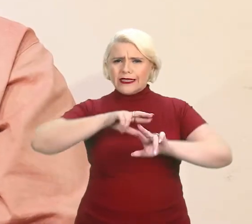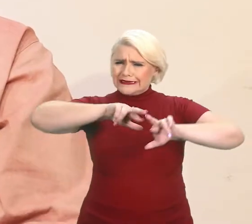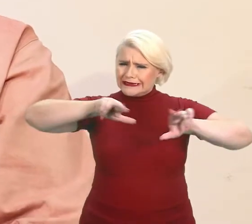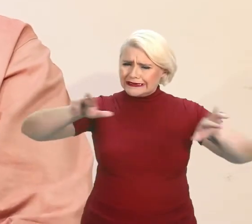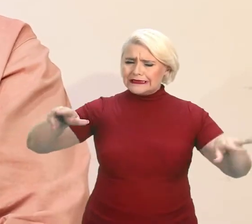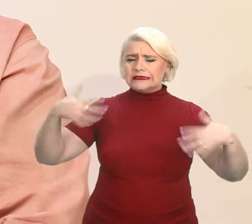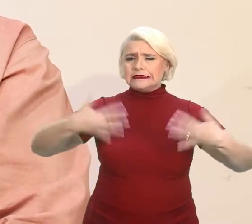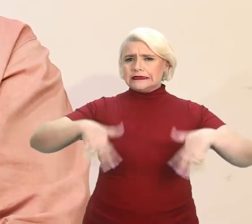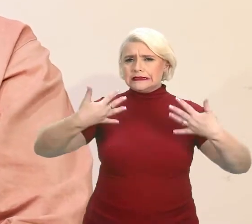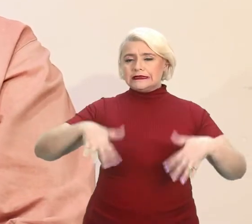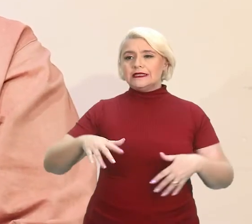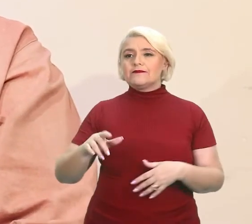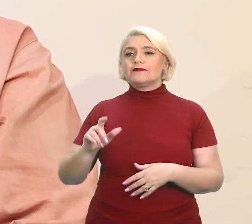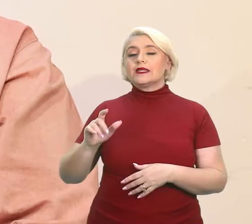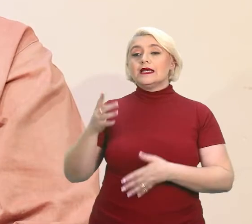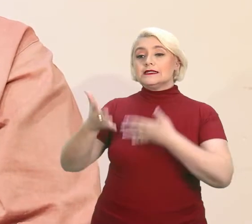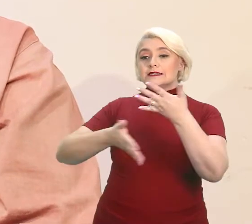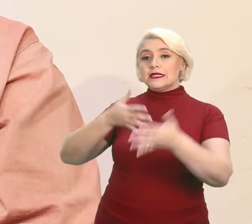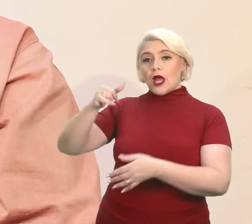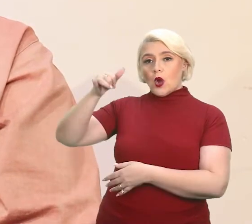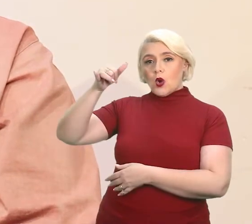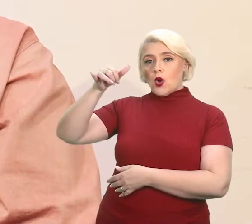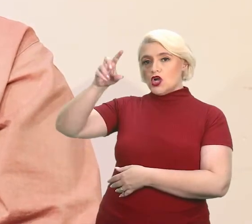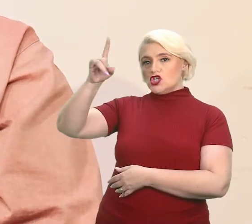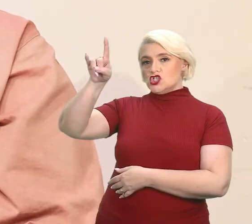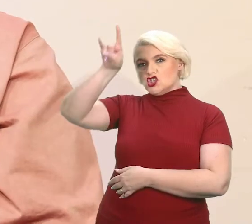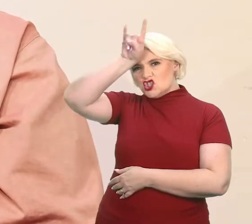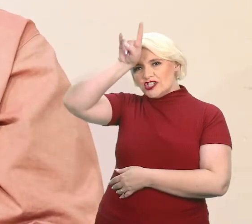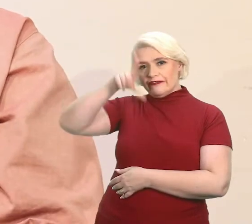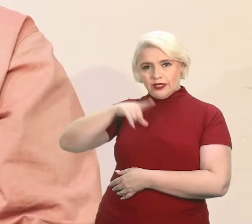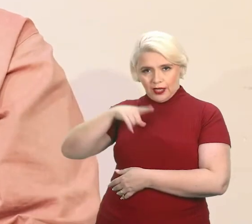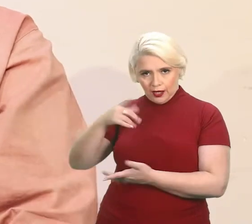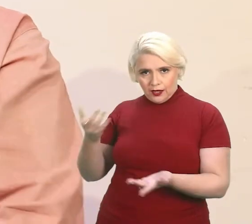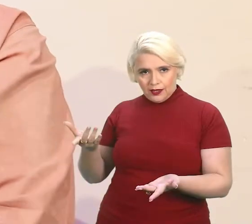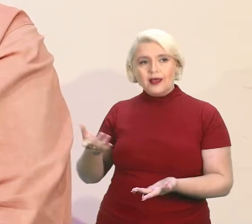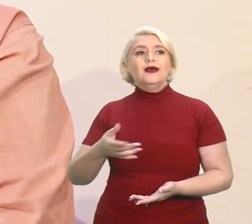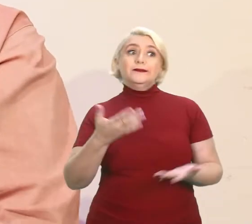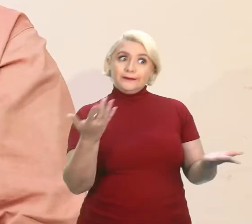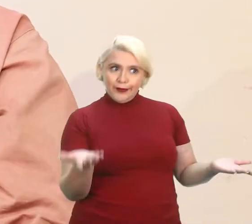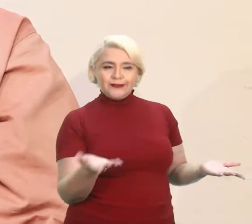E aí eu liguei... Sinal de Libras de chifre deve ter... Pois pensa.